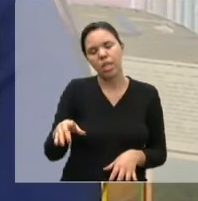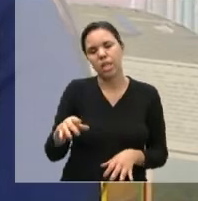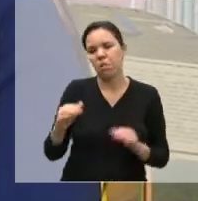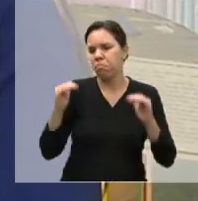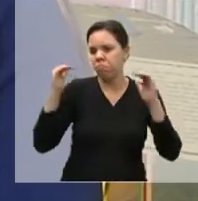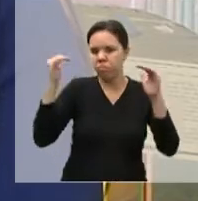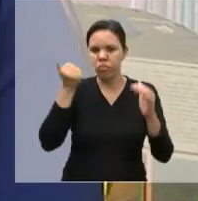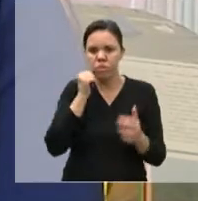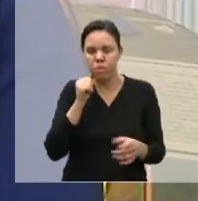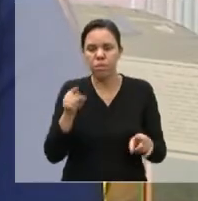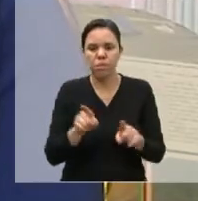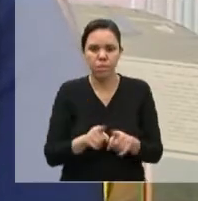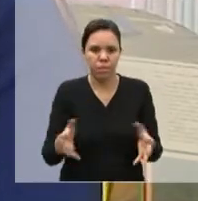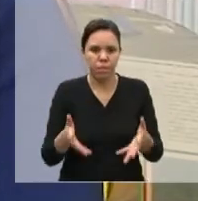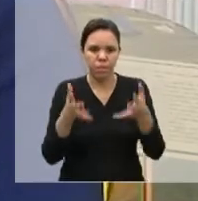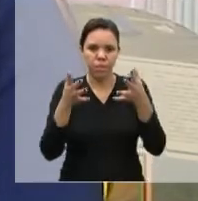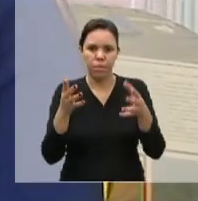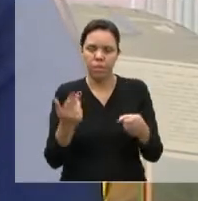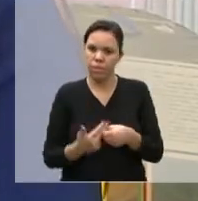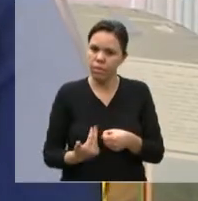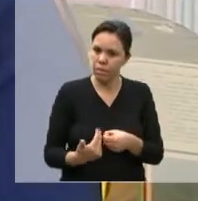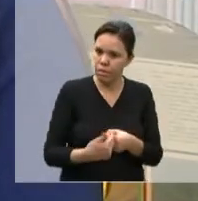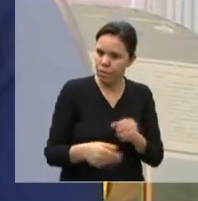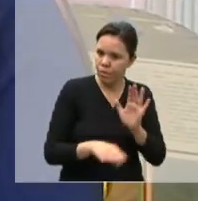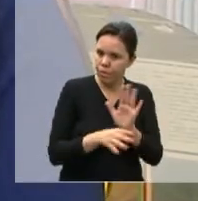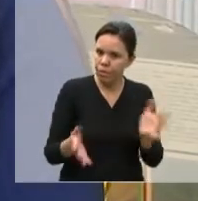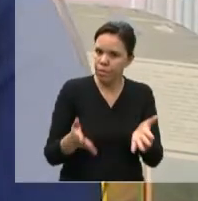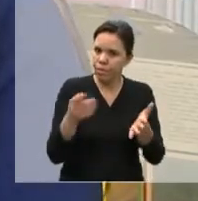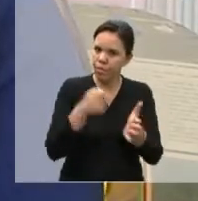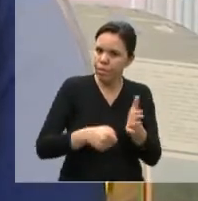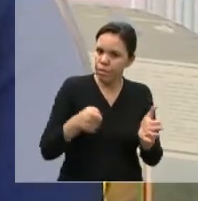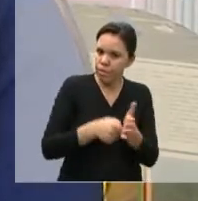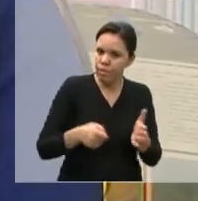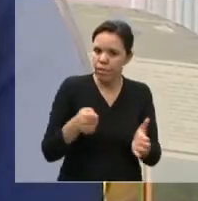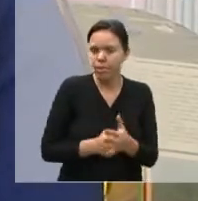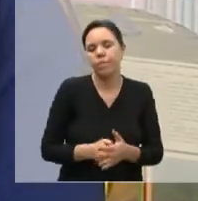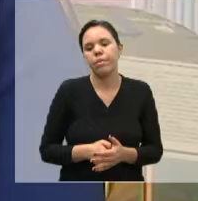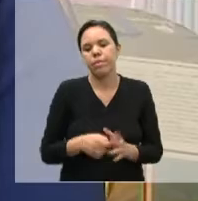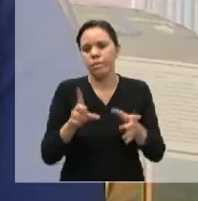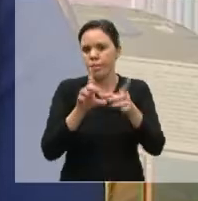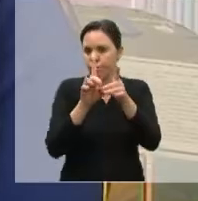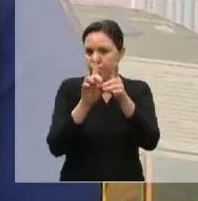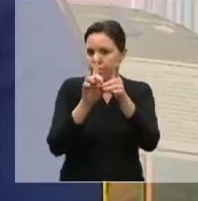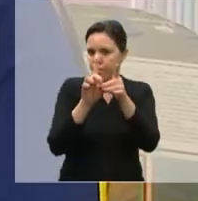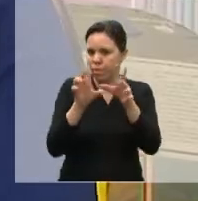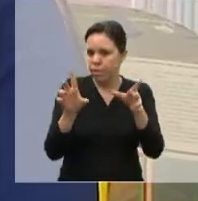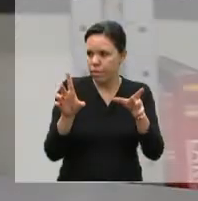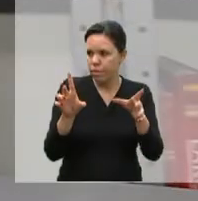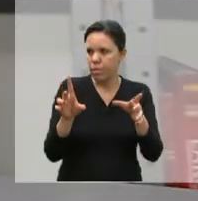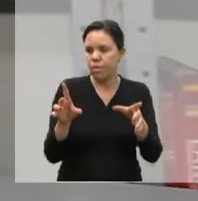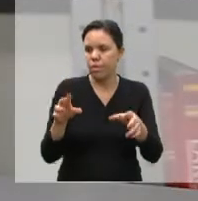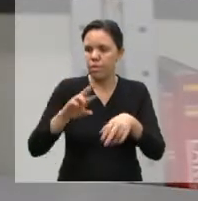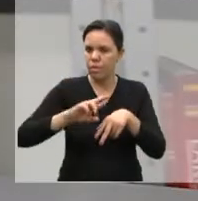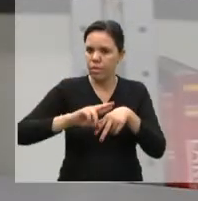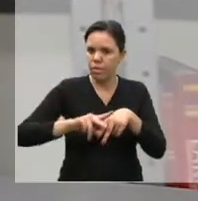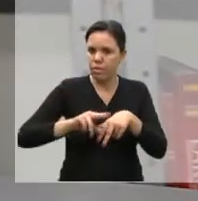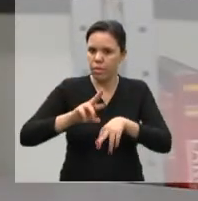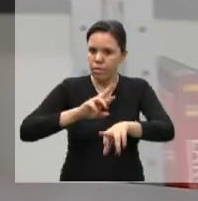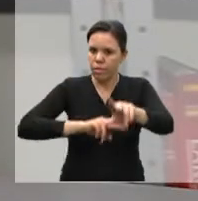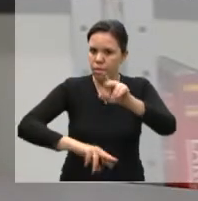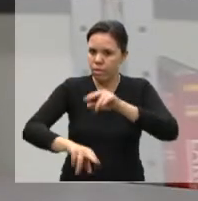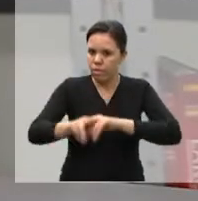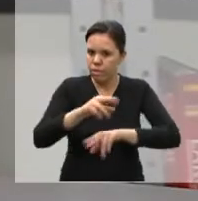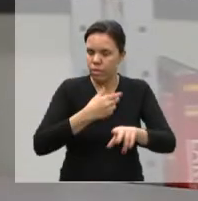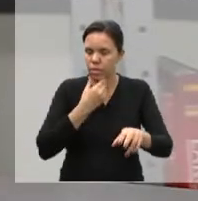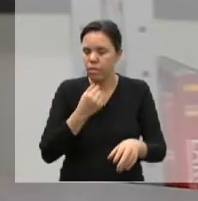pela Unicamp, vêm ajudar nessa luta aí por essa democracia de gêneros aí na universidade. Ou seja, tem